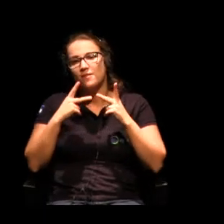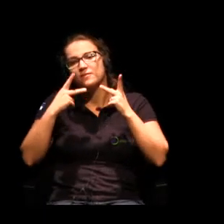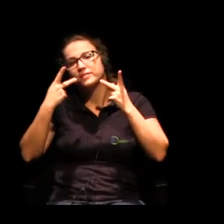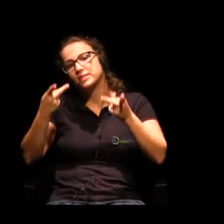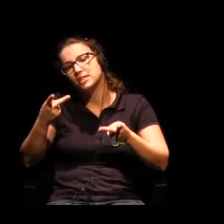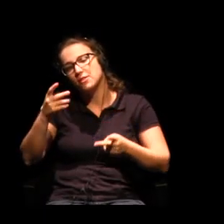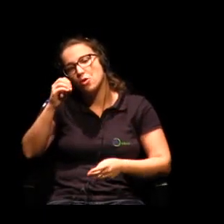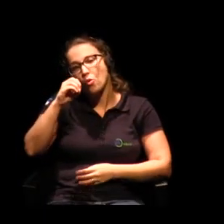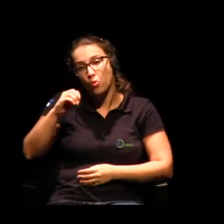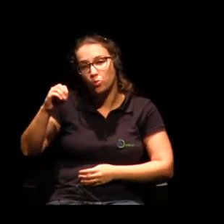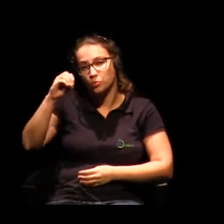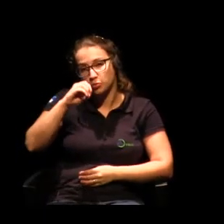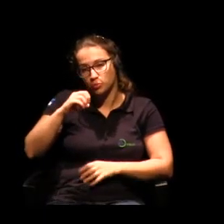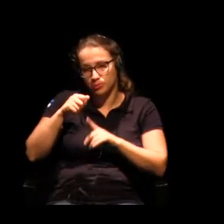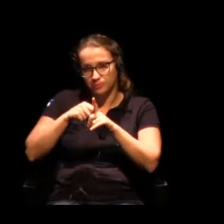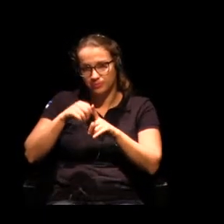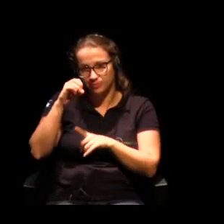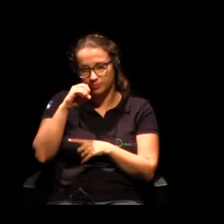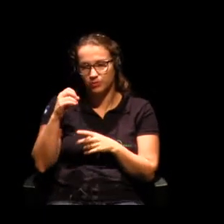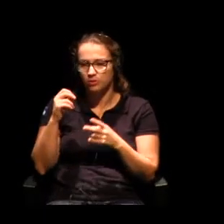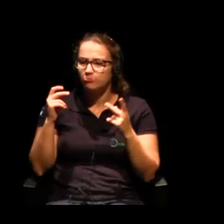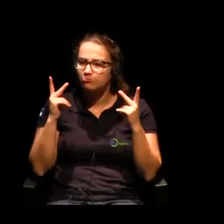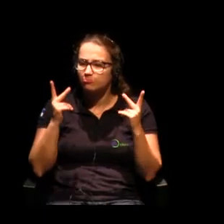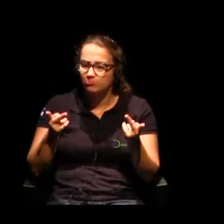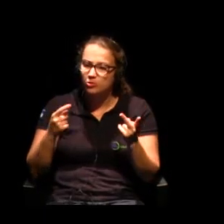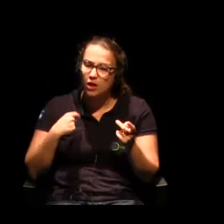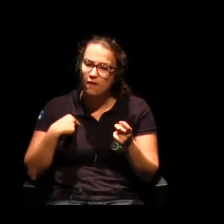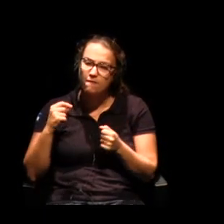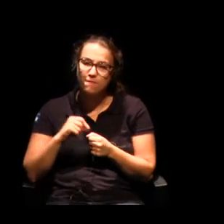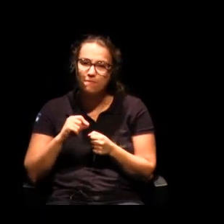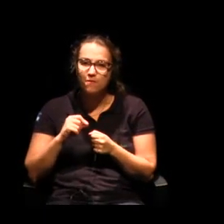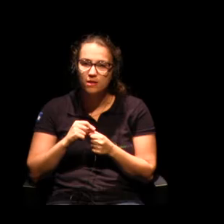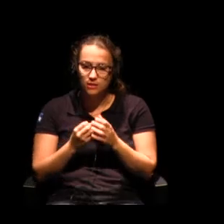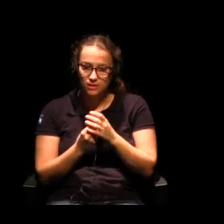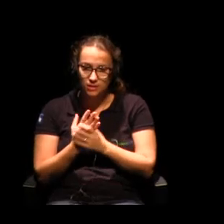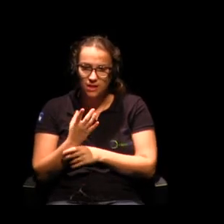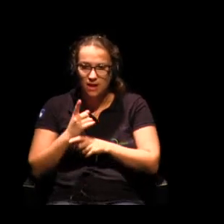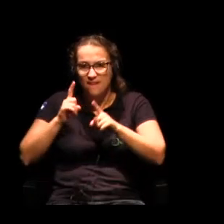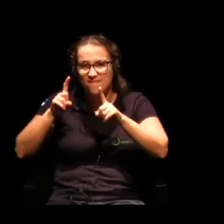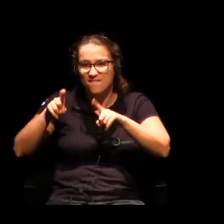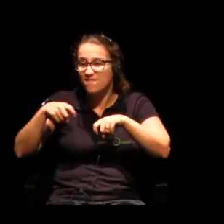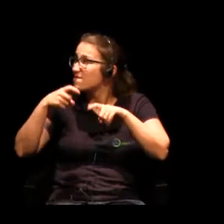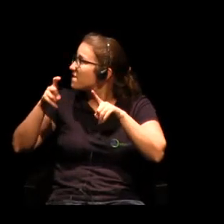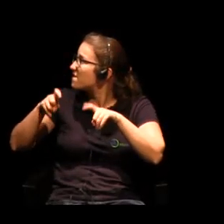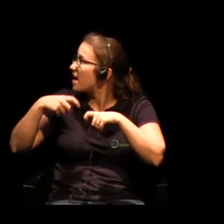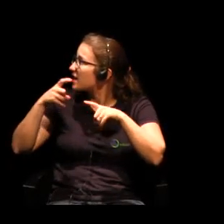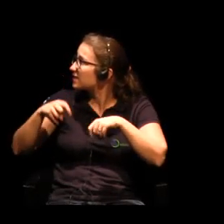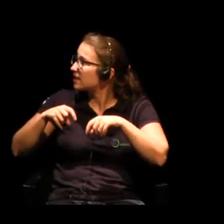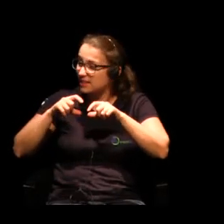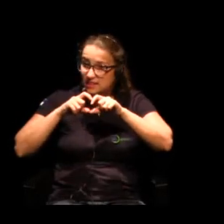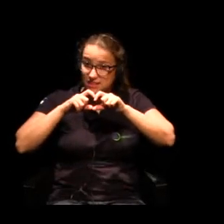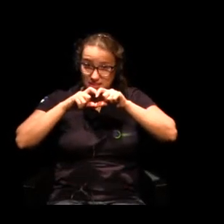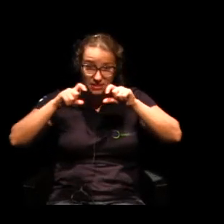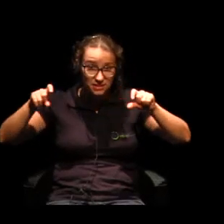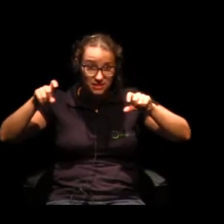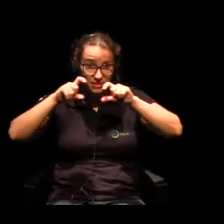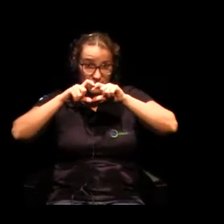e visitei a exposição em outubro. O que fizemos foi criar essa